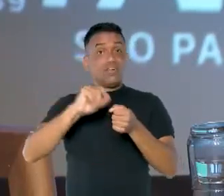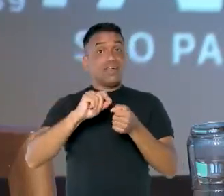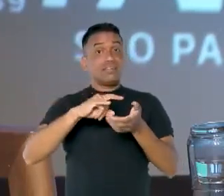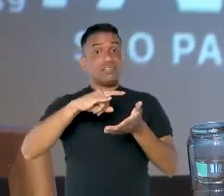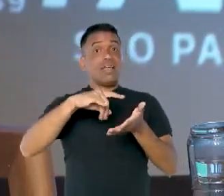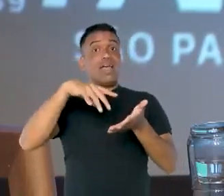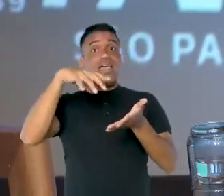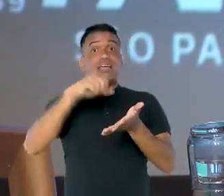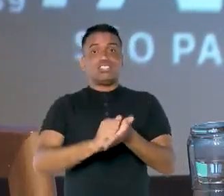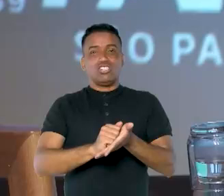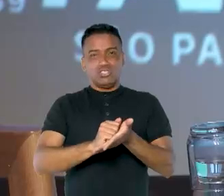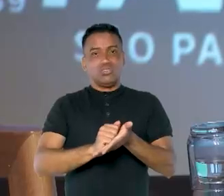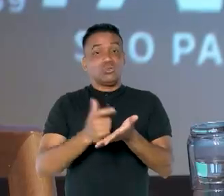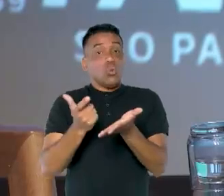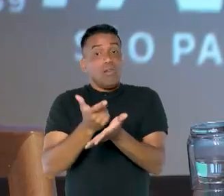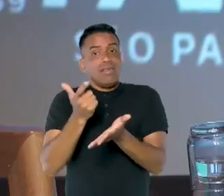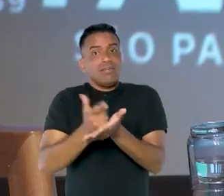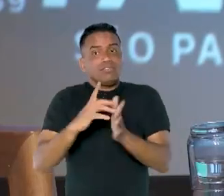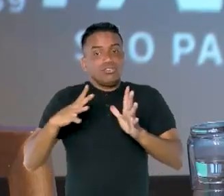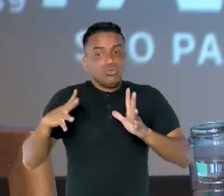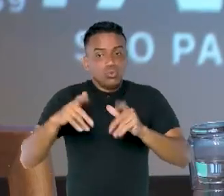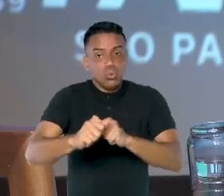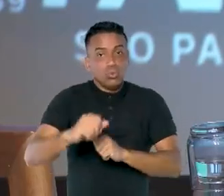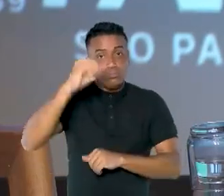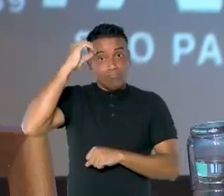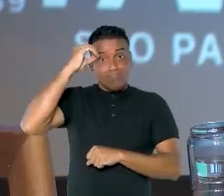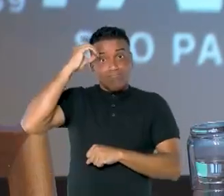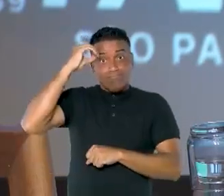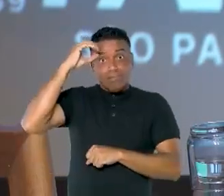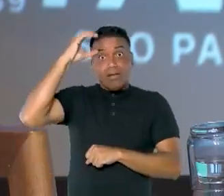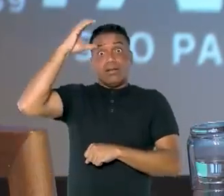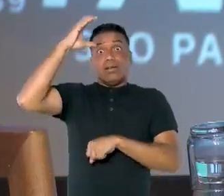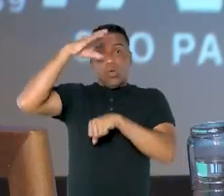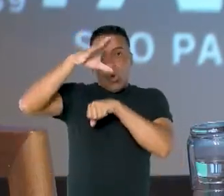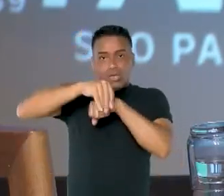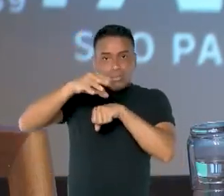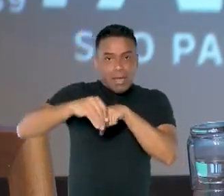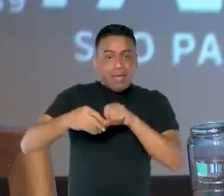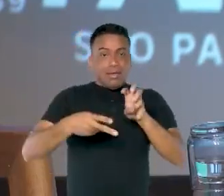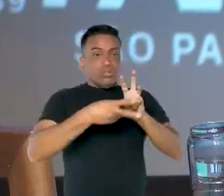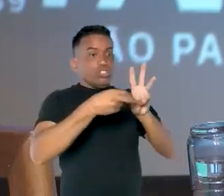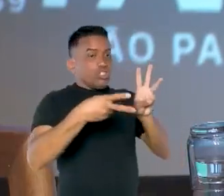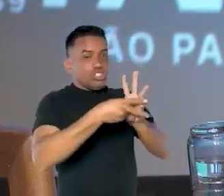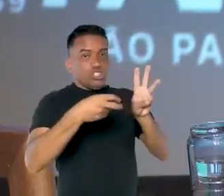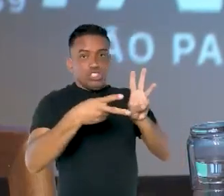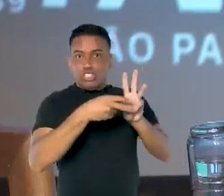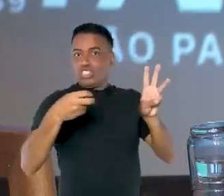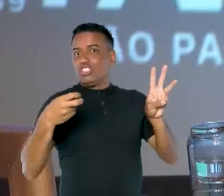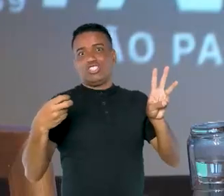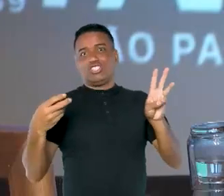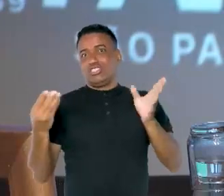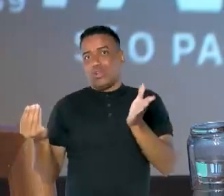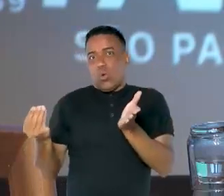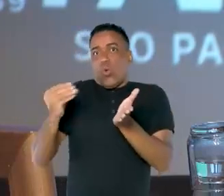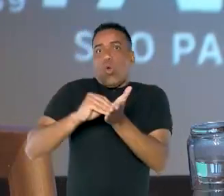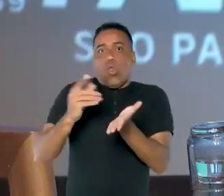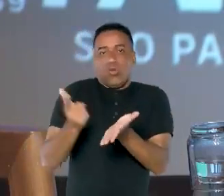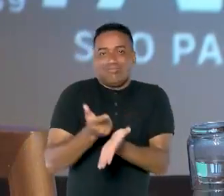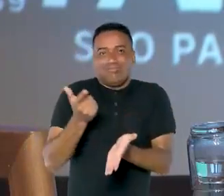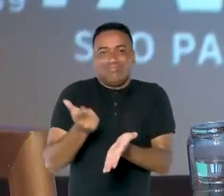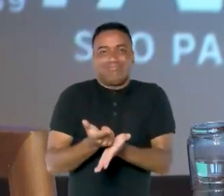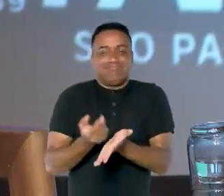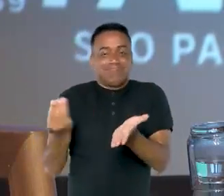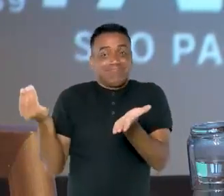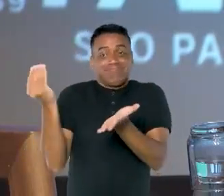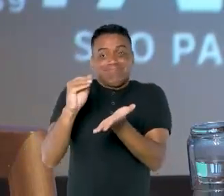registro de toda a sabedoria indígena, toda a sabedoria nativa que estava nesse